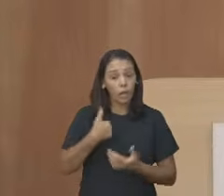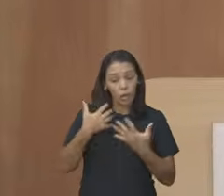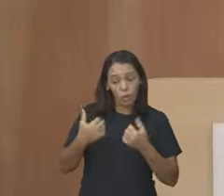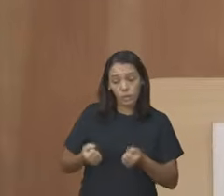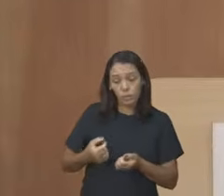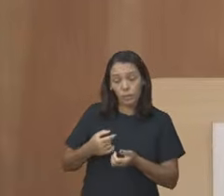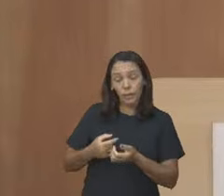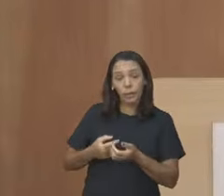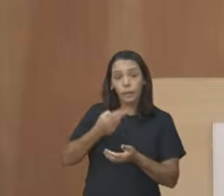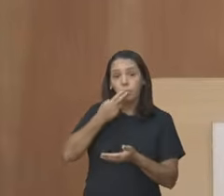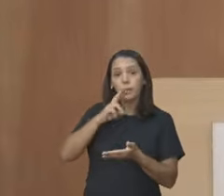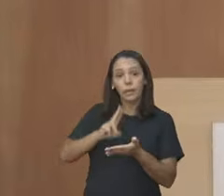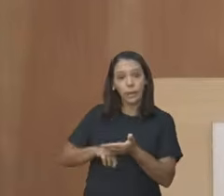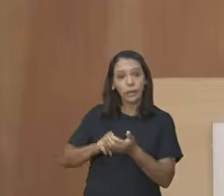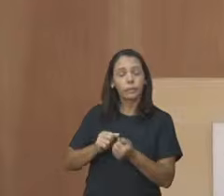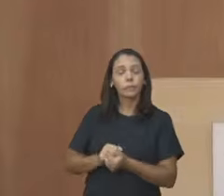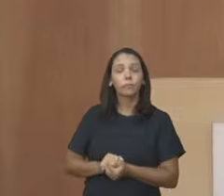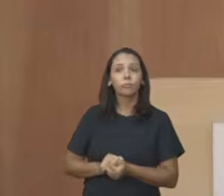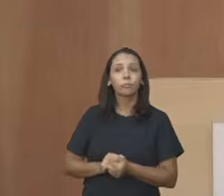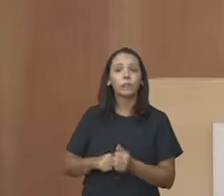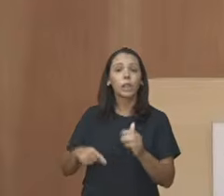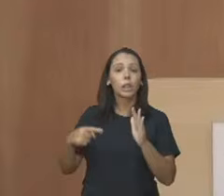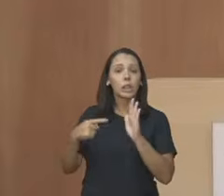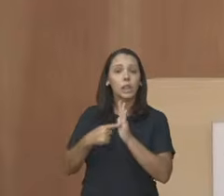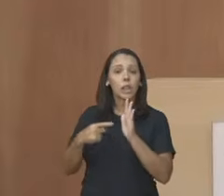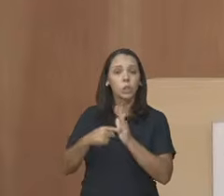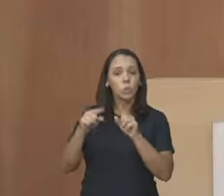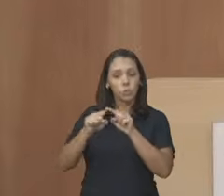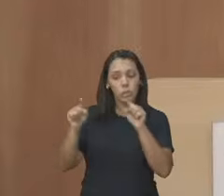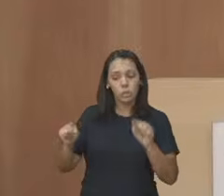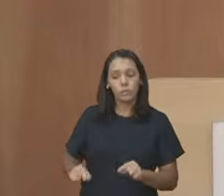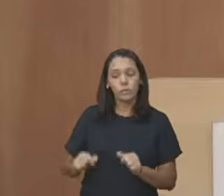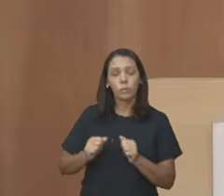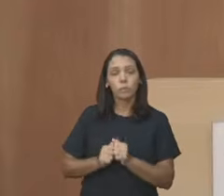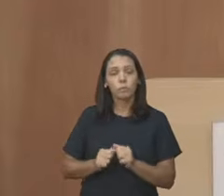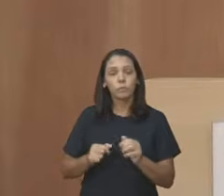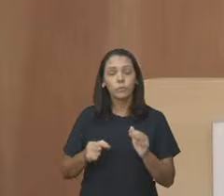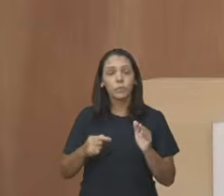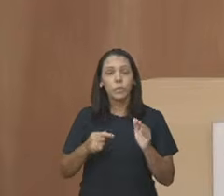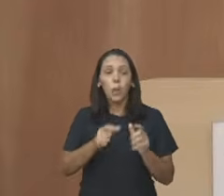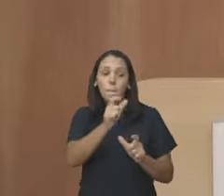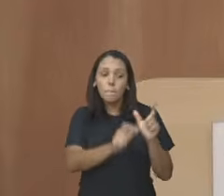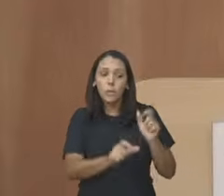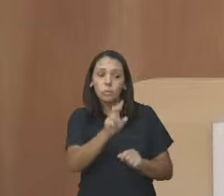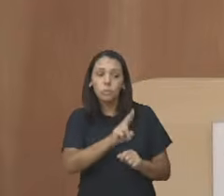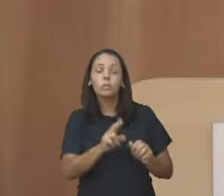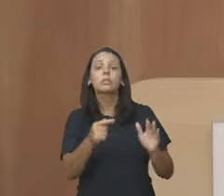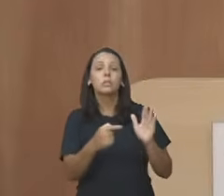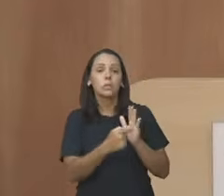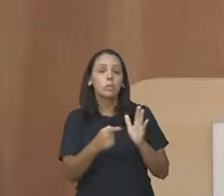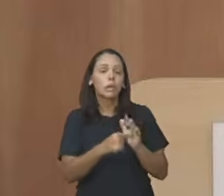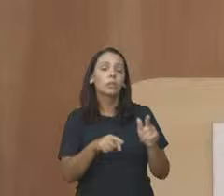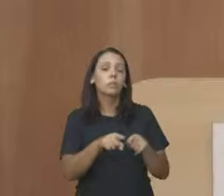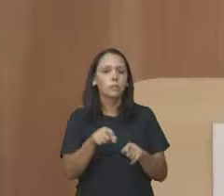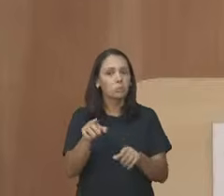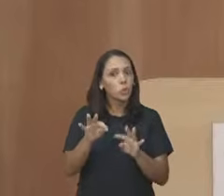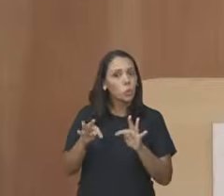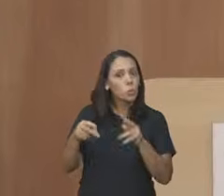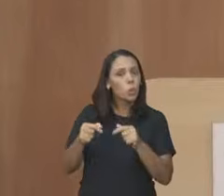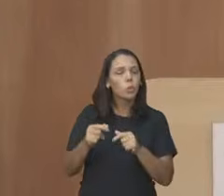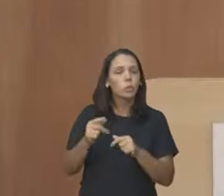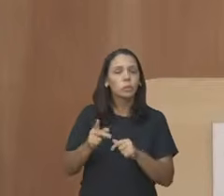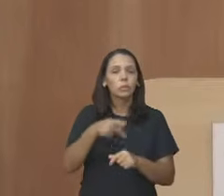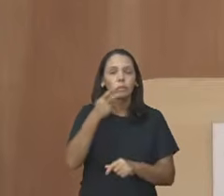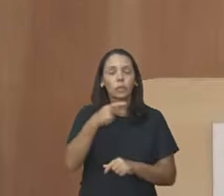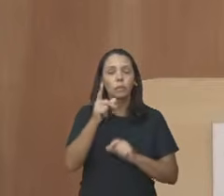denúncia de servidor, recebi denúncia de usuário, e todos relatam a mesma coisa, que desde que a atual diretoria de